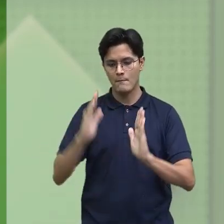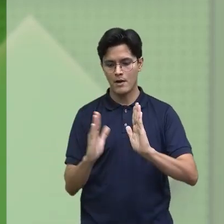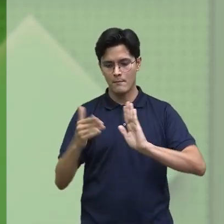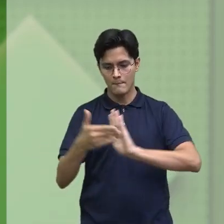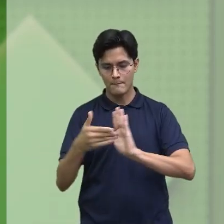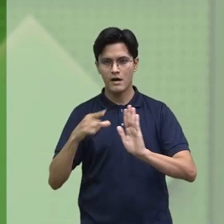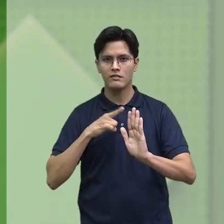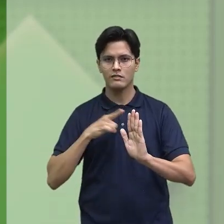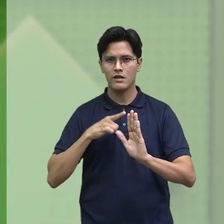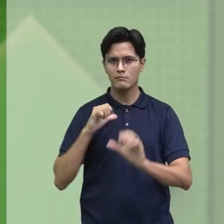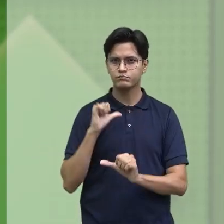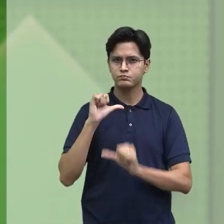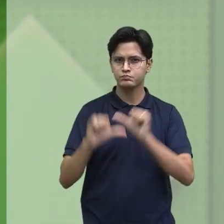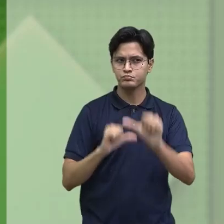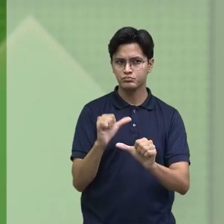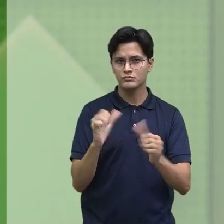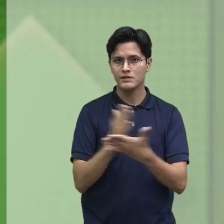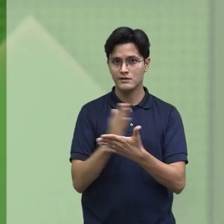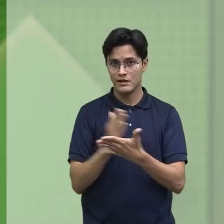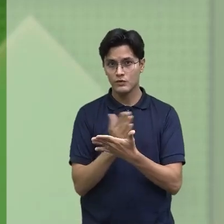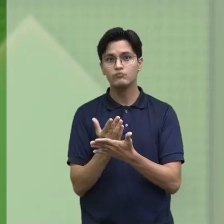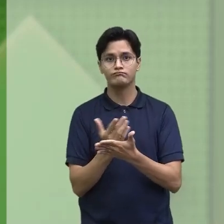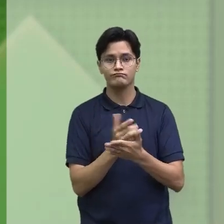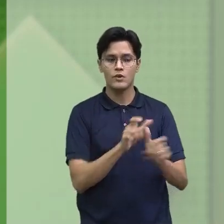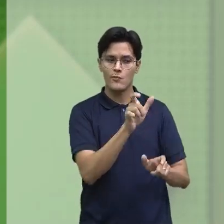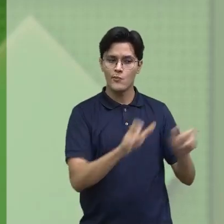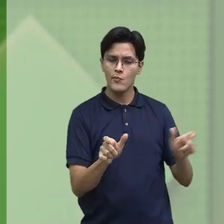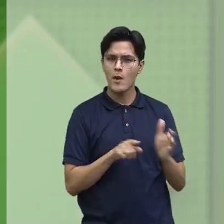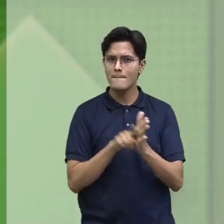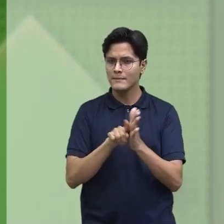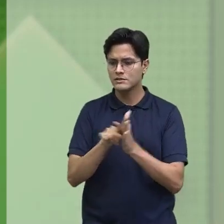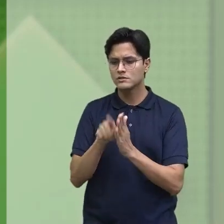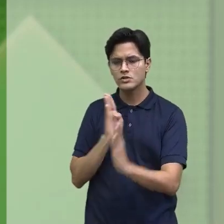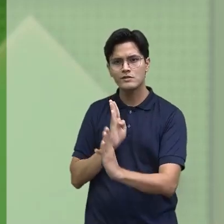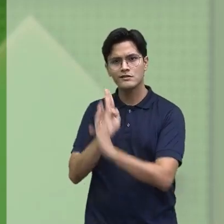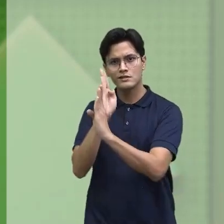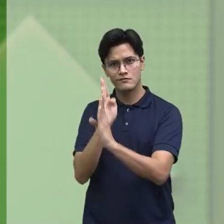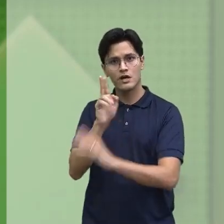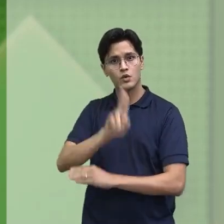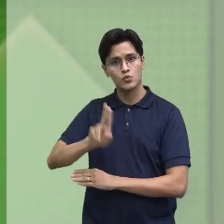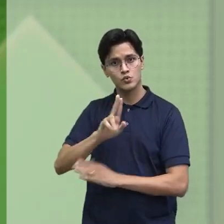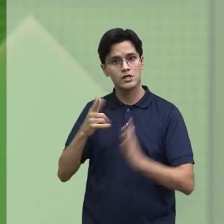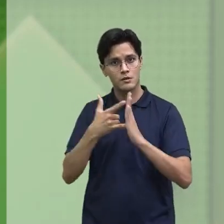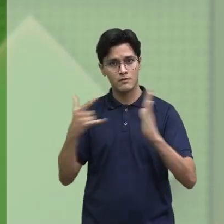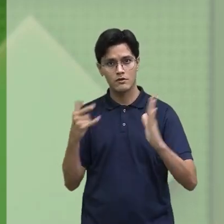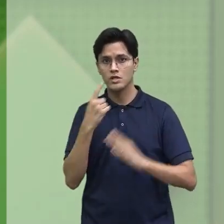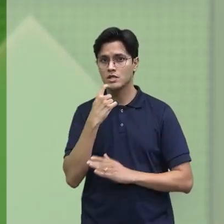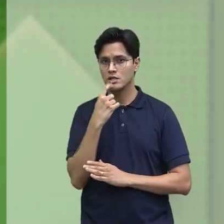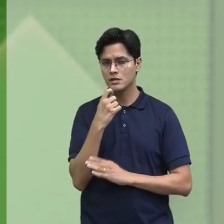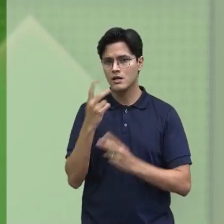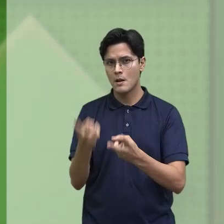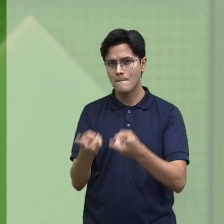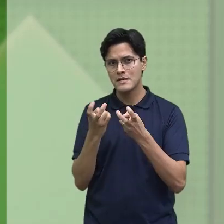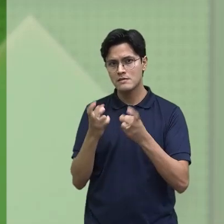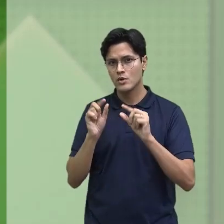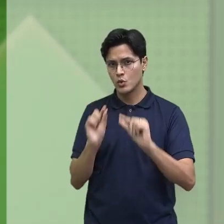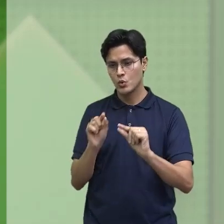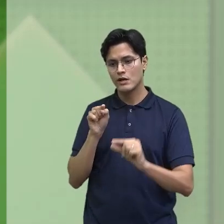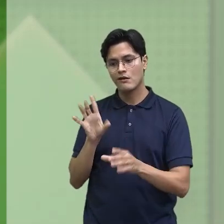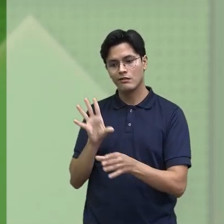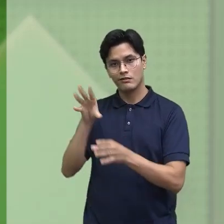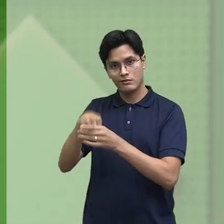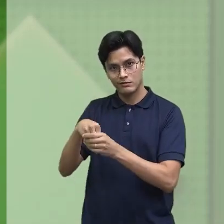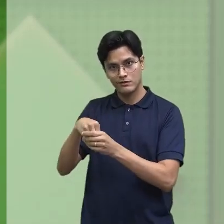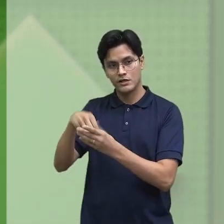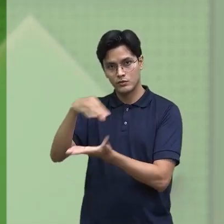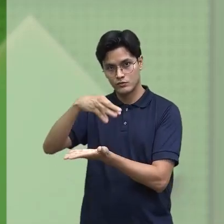E esses pesquisadores conseguiram aí identificar, né, através, então, dessa tecnologia, que dentro ali, né, daqueles grãos de